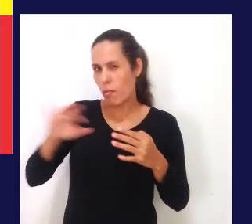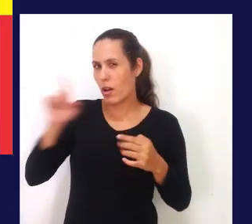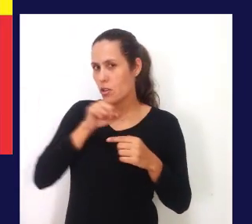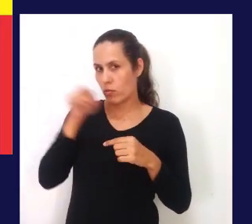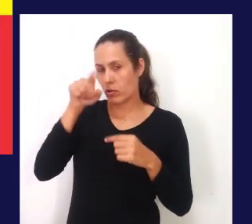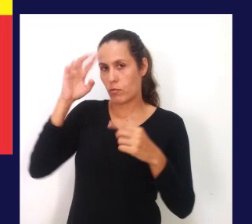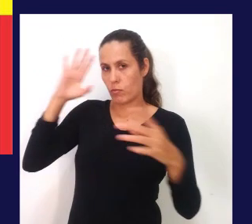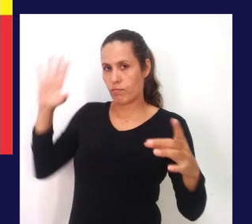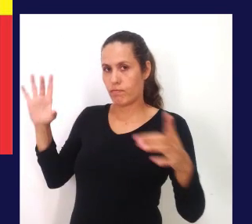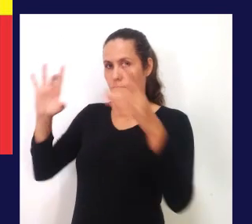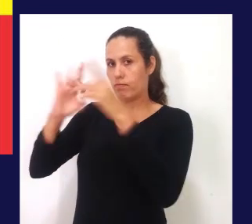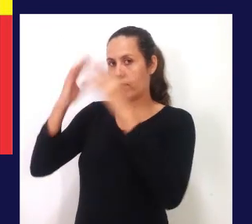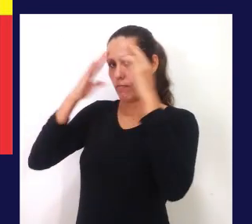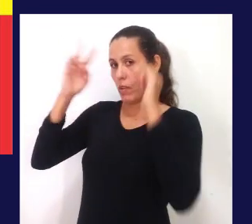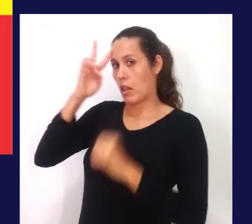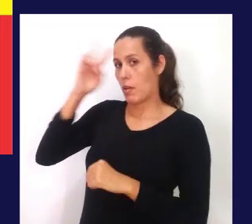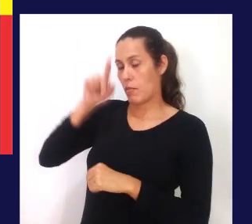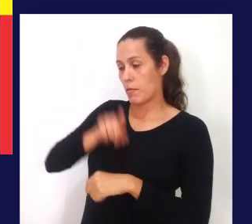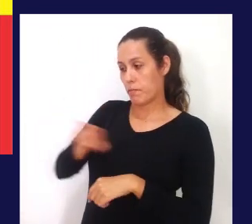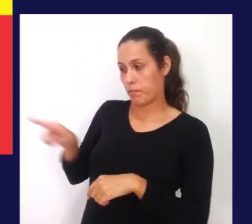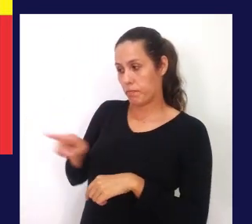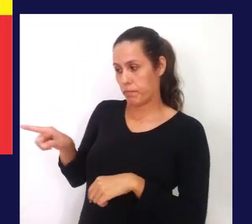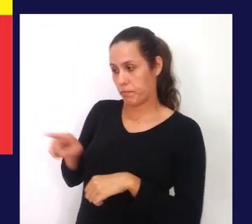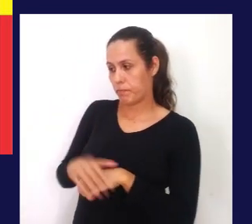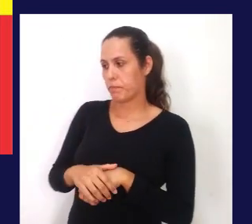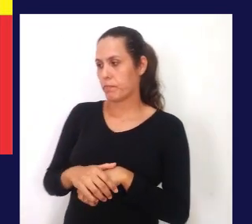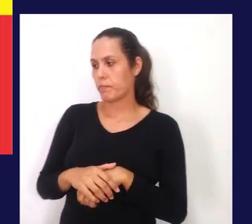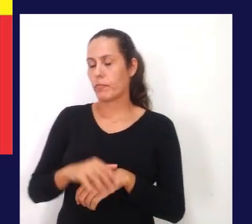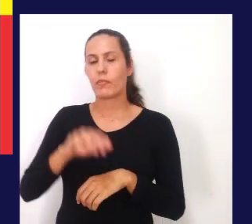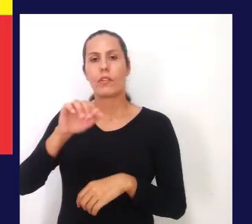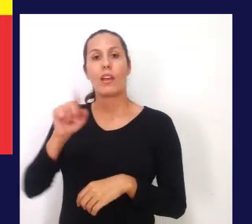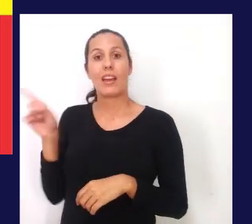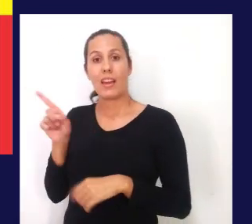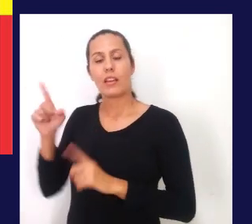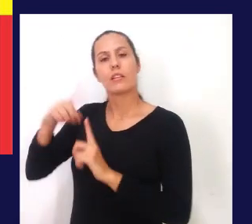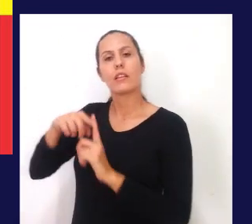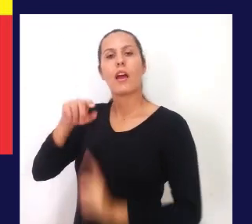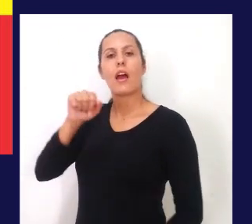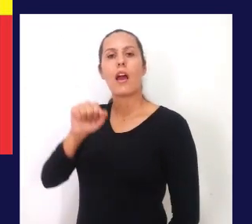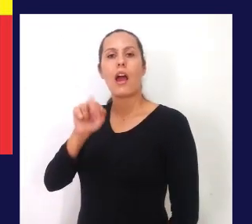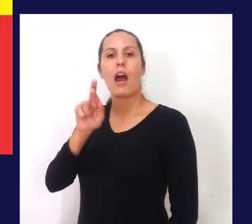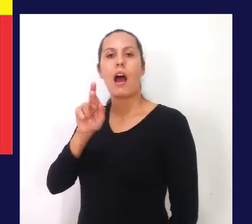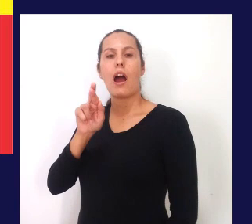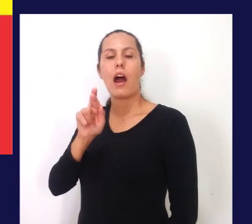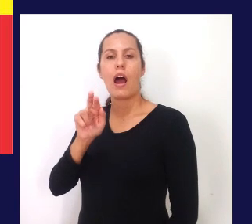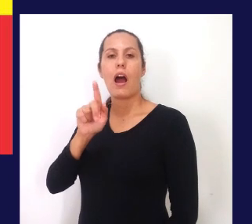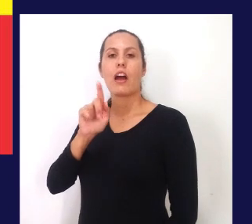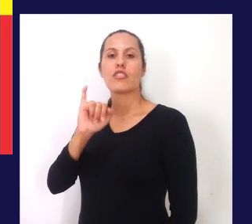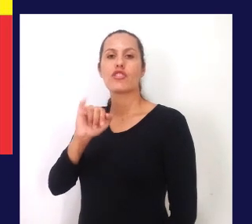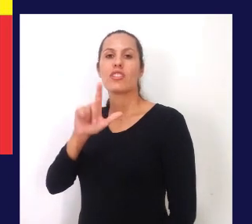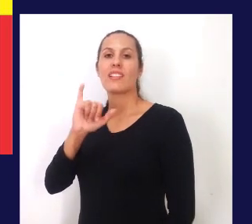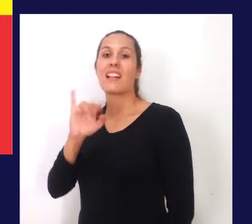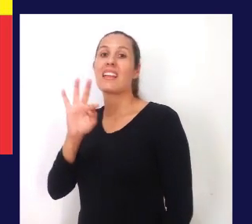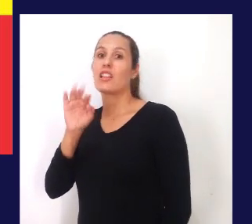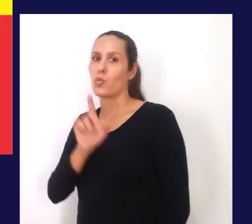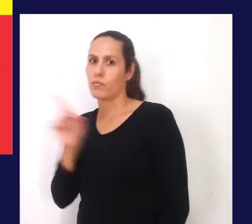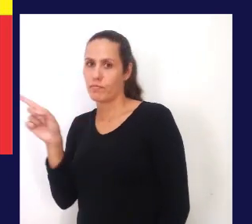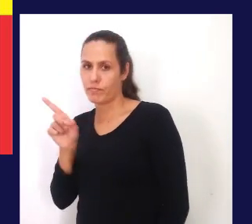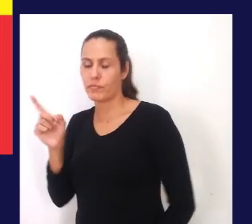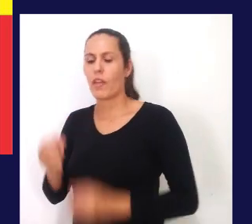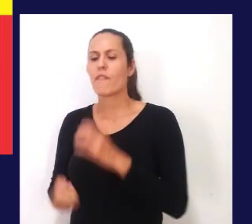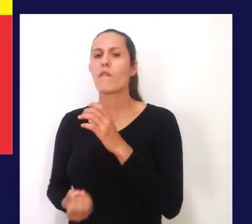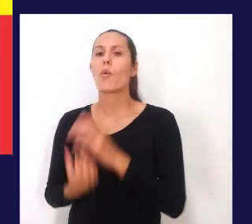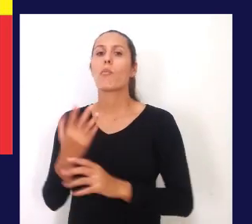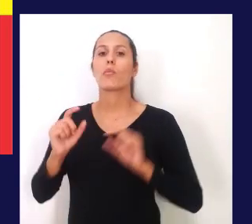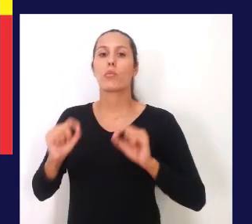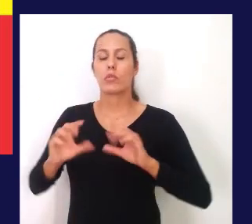o agilito. Olha só o agilito, né? O agilito, na realidade, vai ser formado por quê? Por argilas,